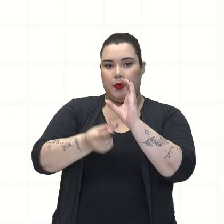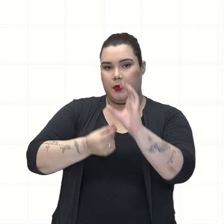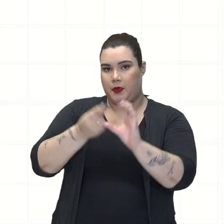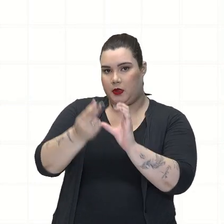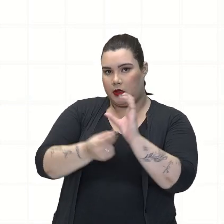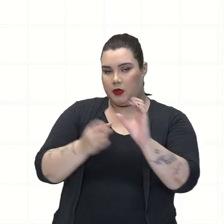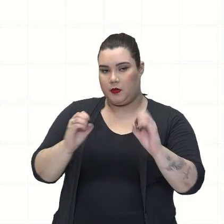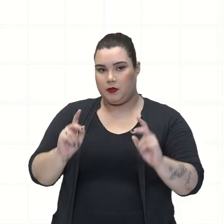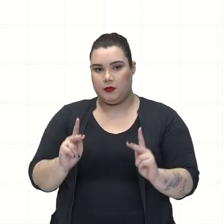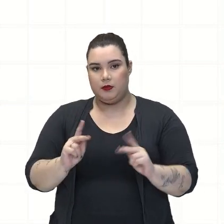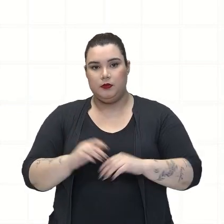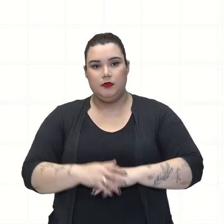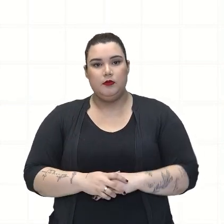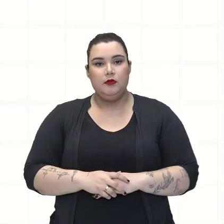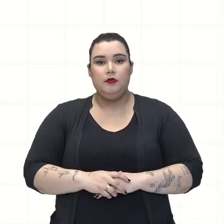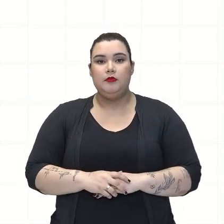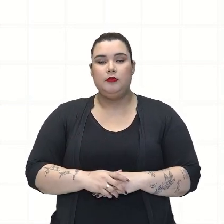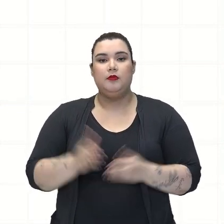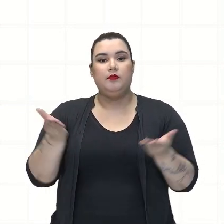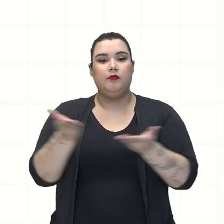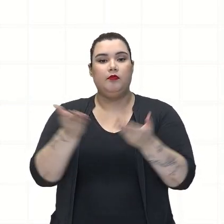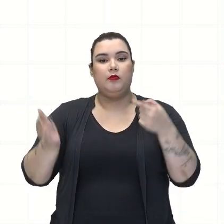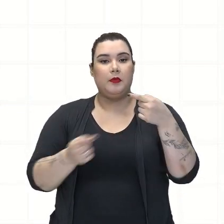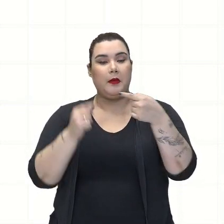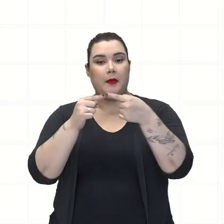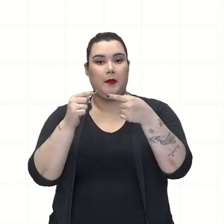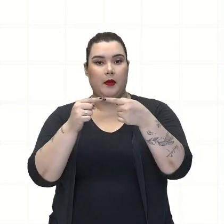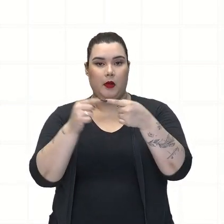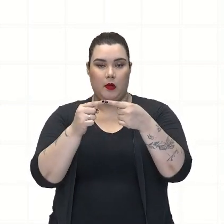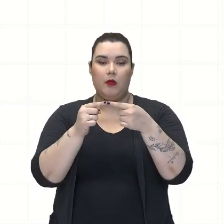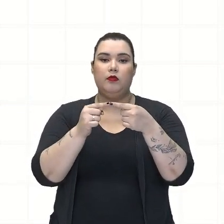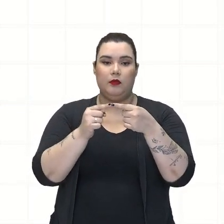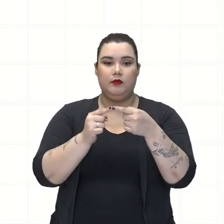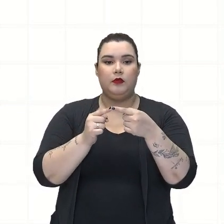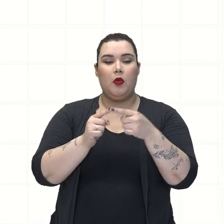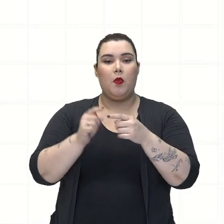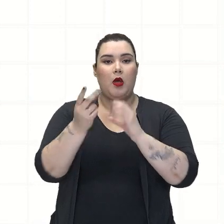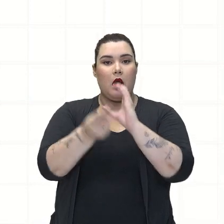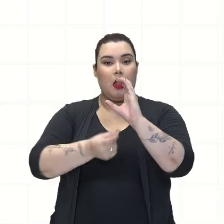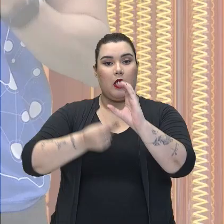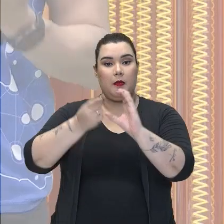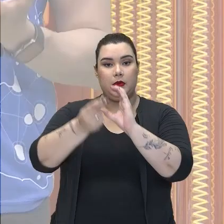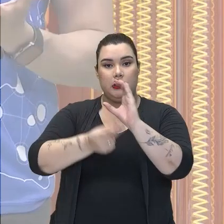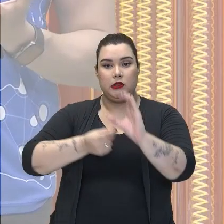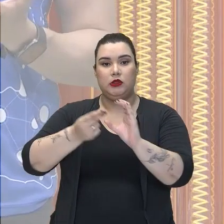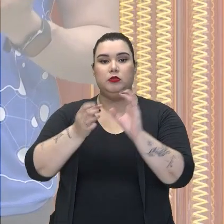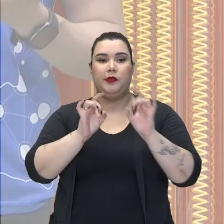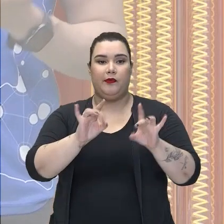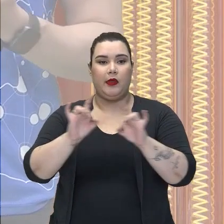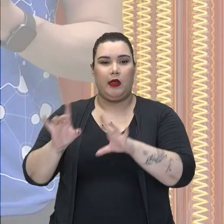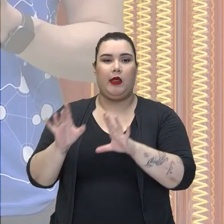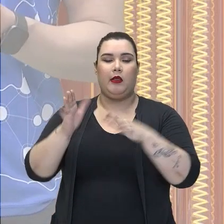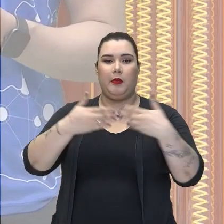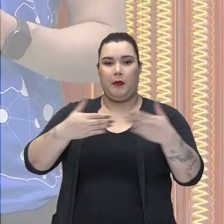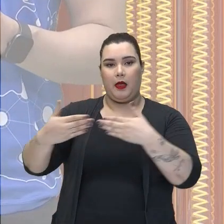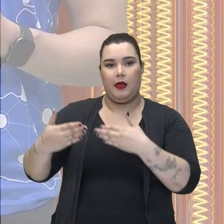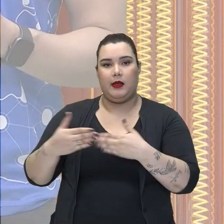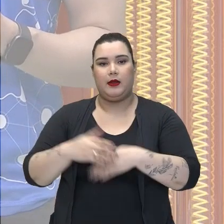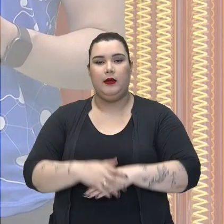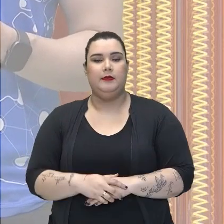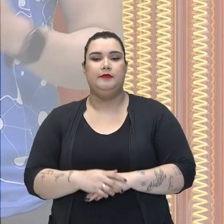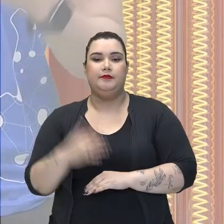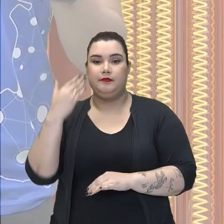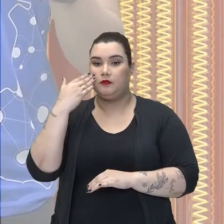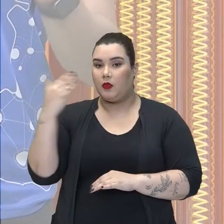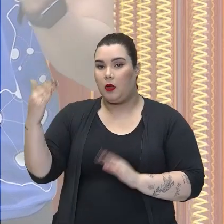tá certo? Vamos começar com a fase comercial. Temos aqui informações importantes sobre essa fase comercial